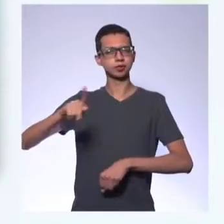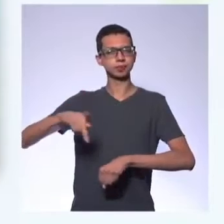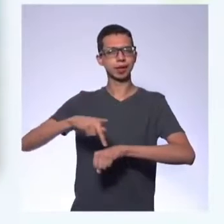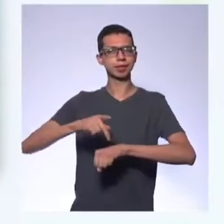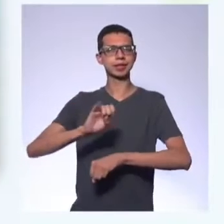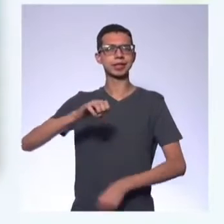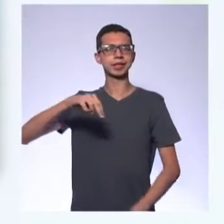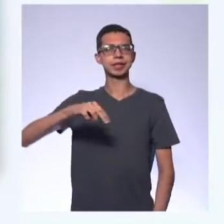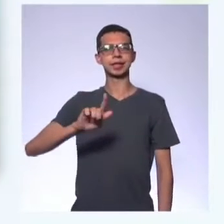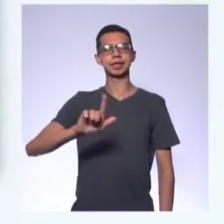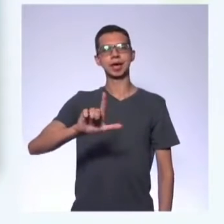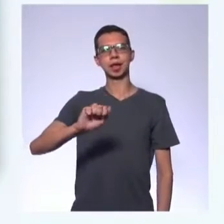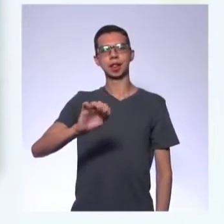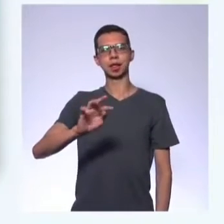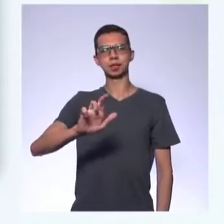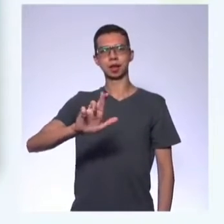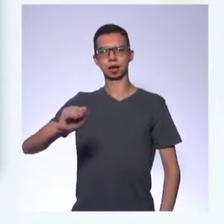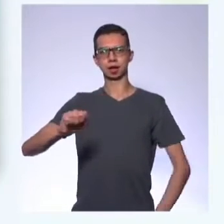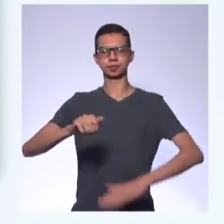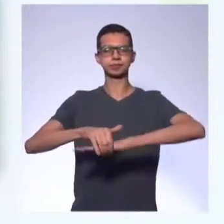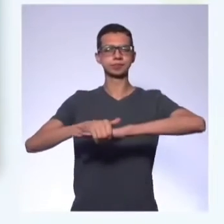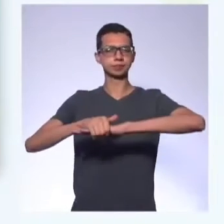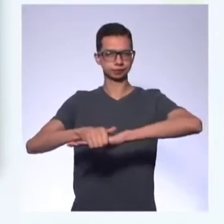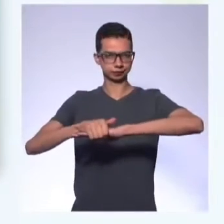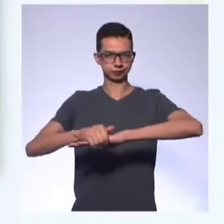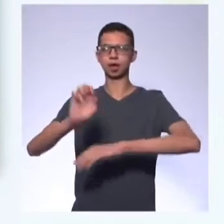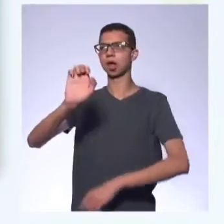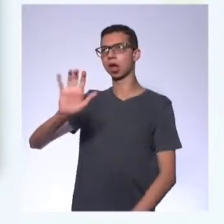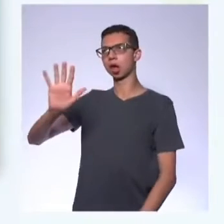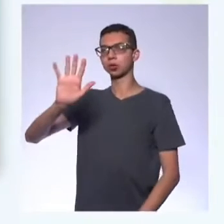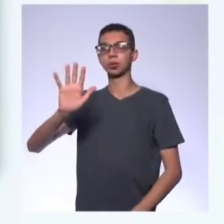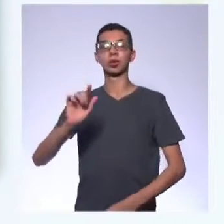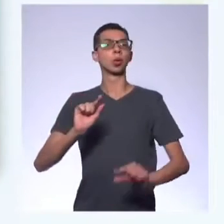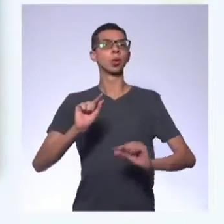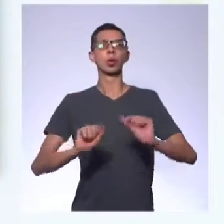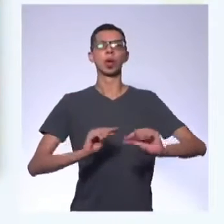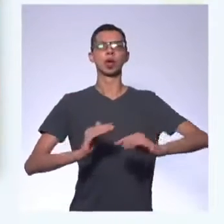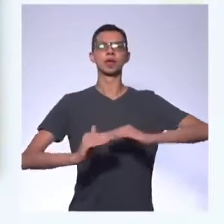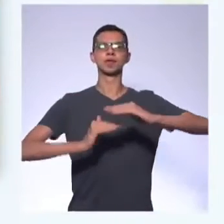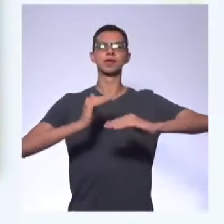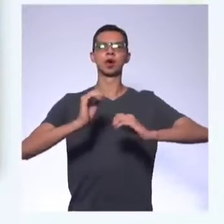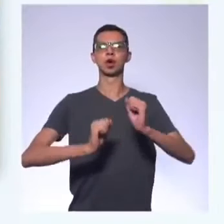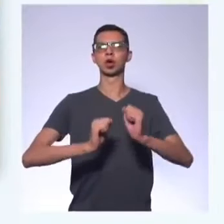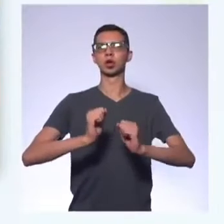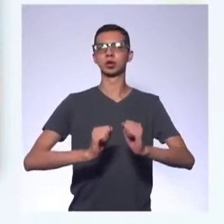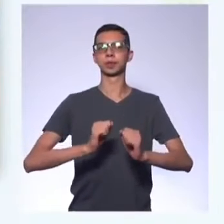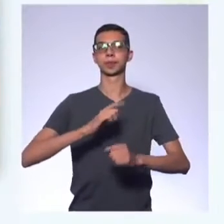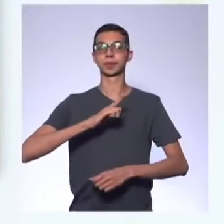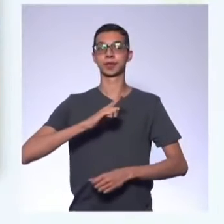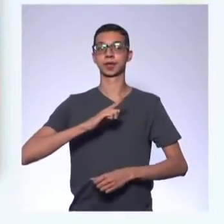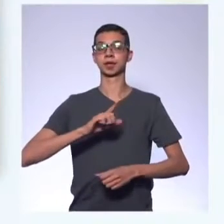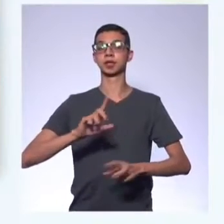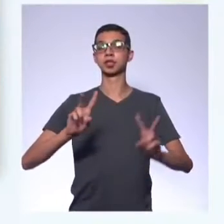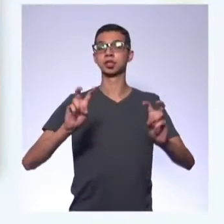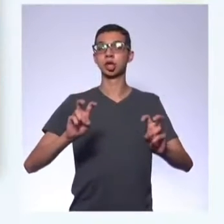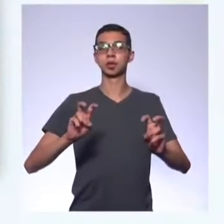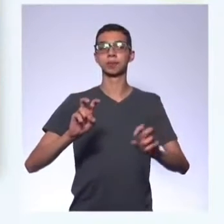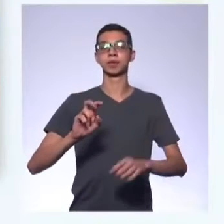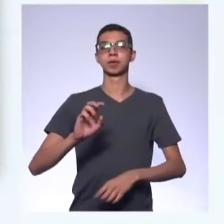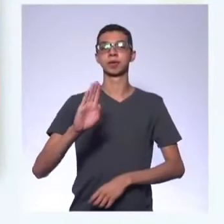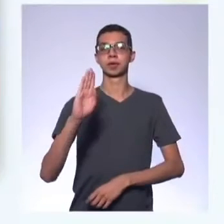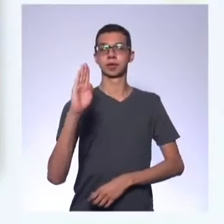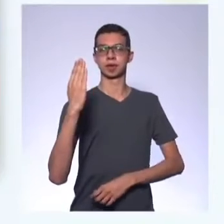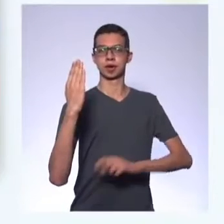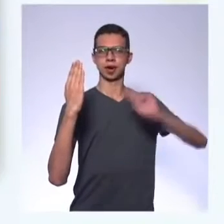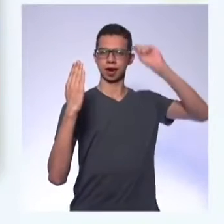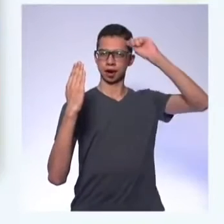europeu, e teve como avanço tecnológico a produção do carvão mineral como fonte de energia, o